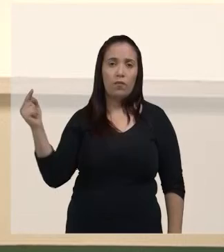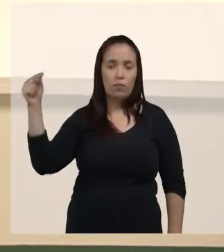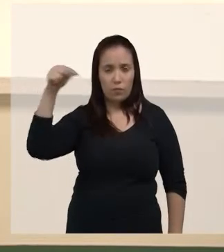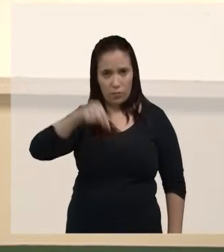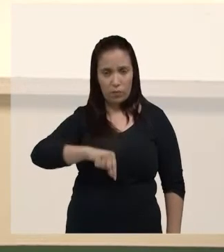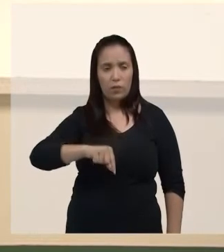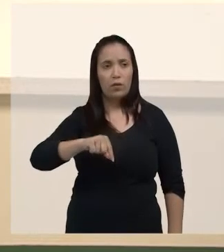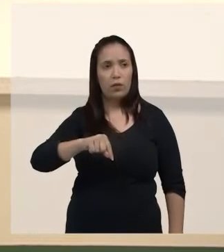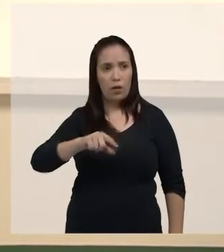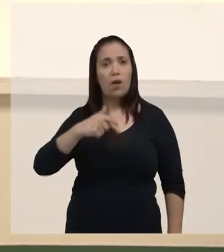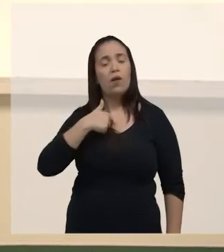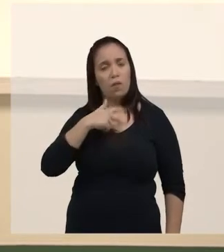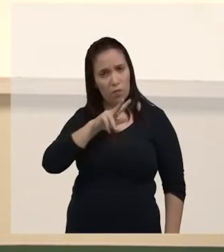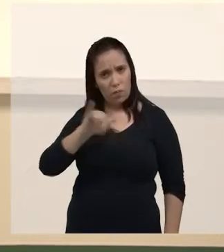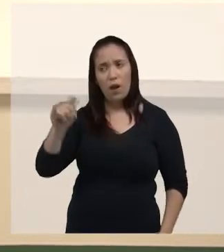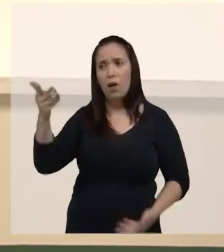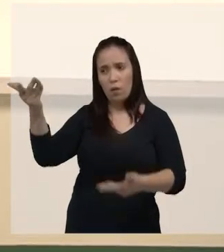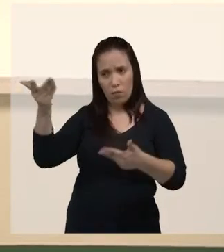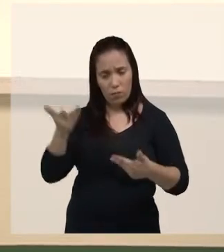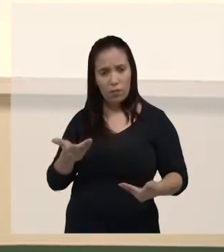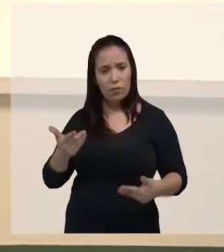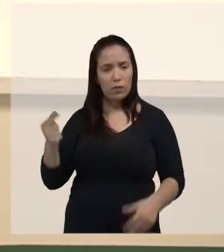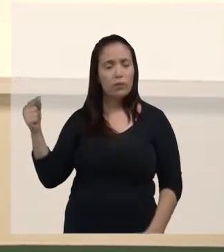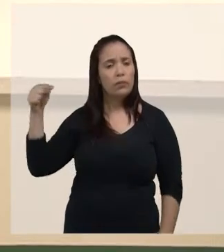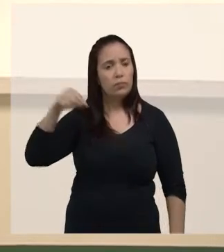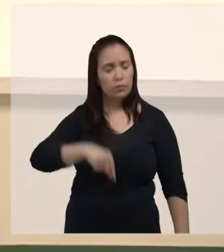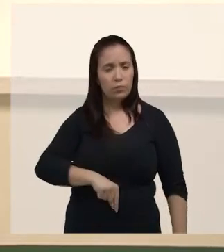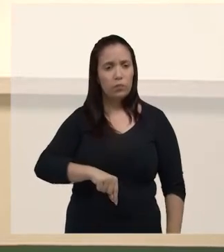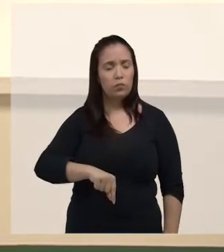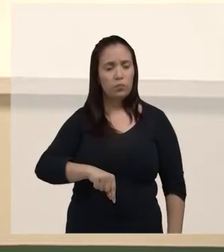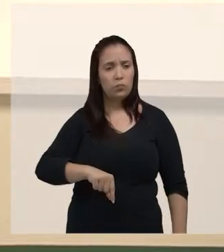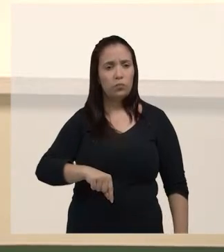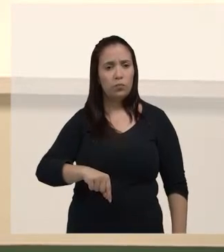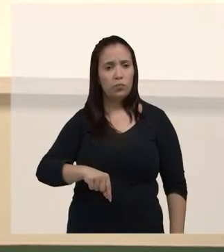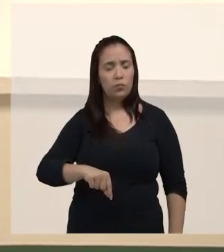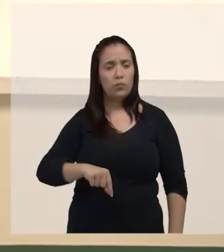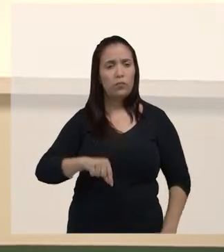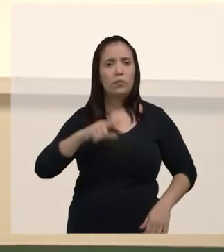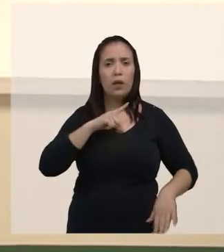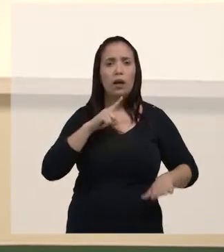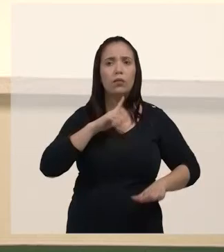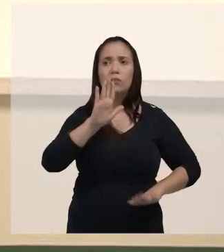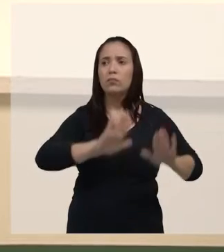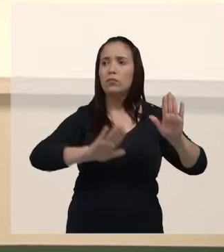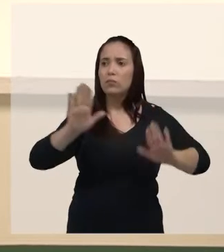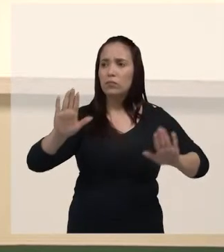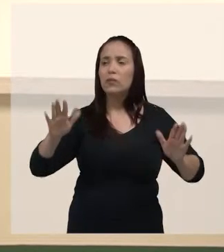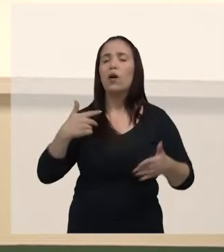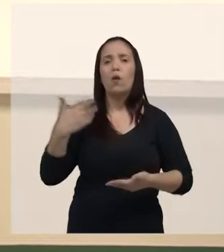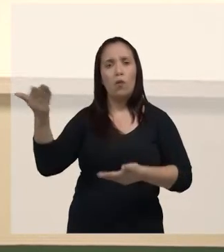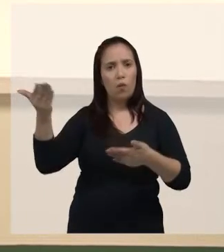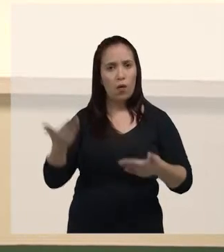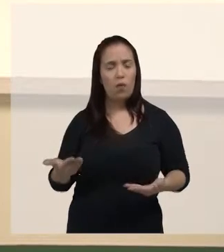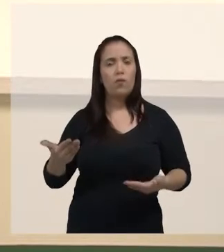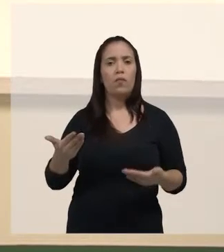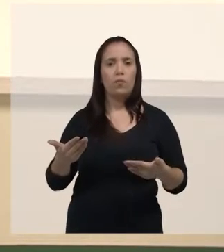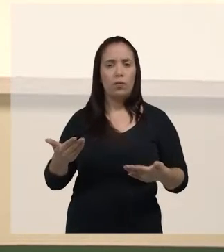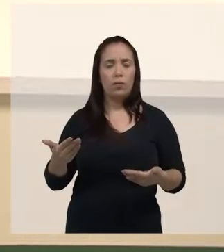quê? Não, eu irei convidá-lo. Convidá-lo para vir para cá como outro candidato que tiver dos outros partidos. Porque o que é que está